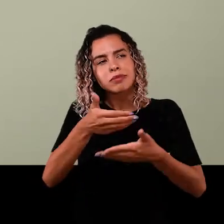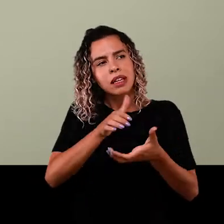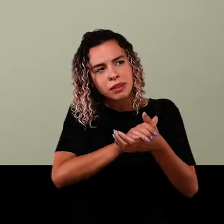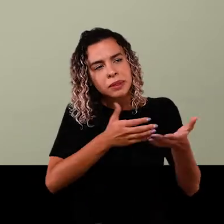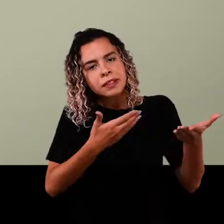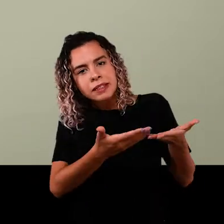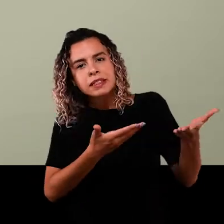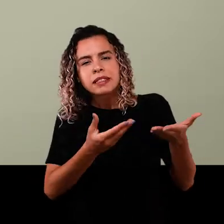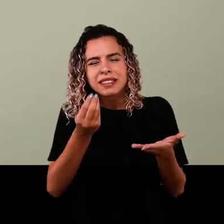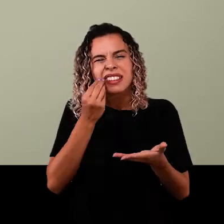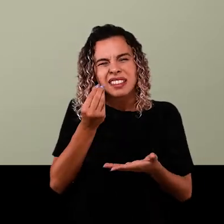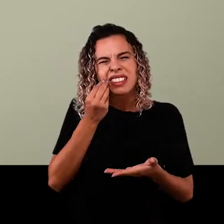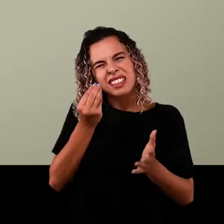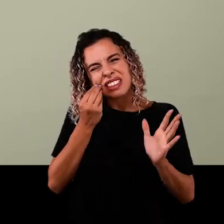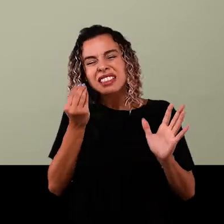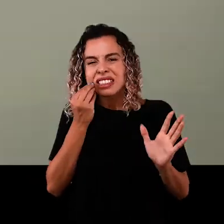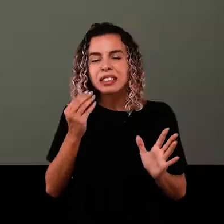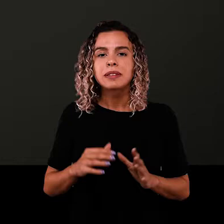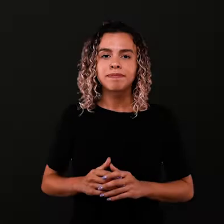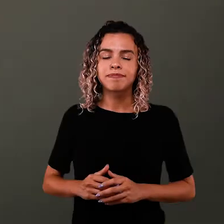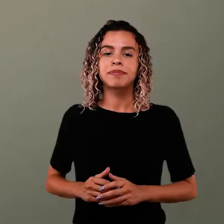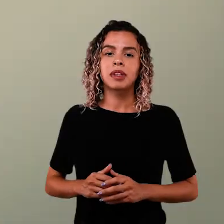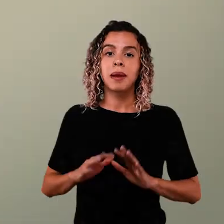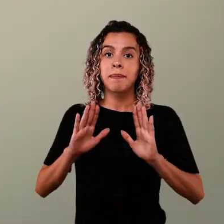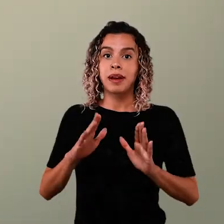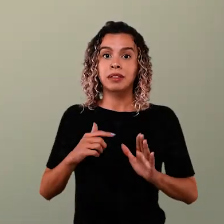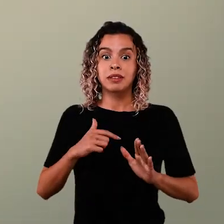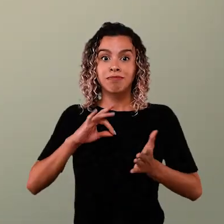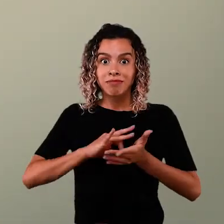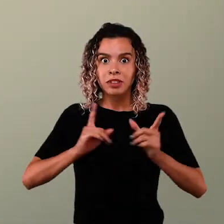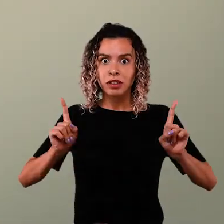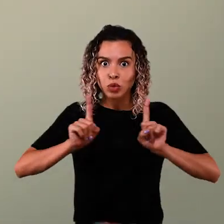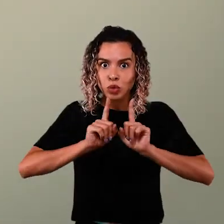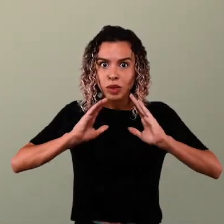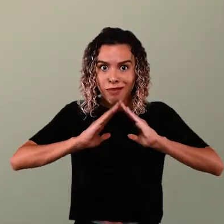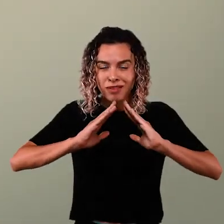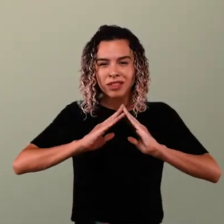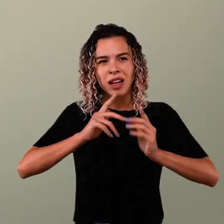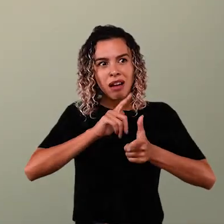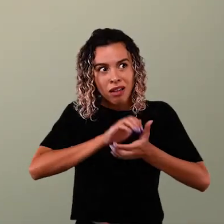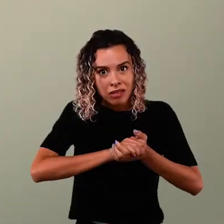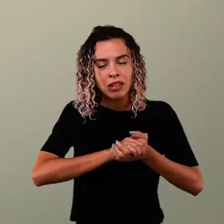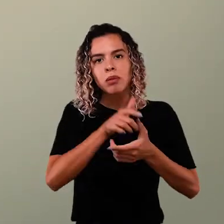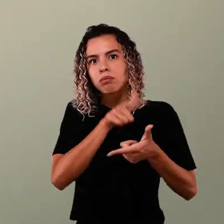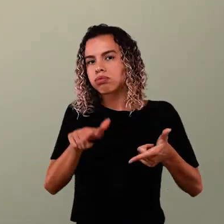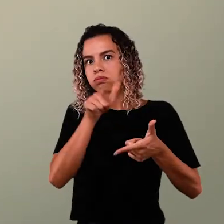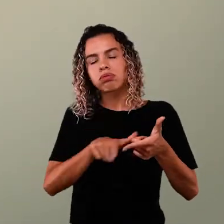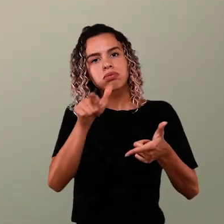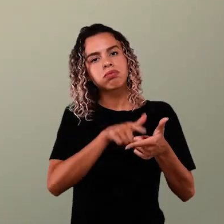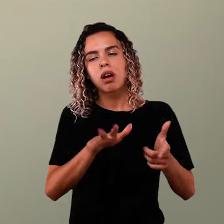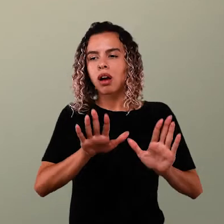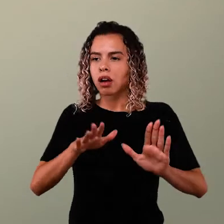tocando ali, mesmo com todas as dificuldades, né? Só que quando eu casei começou a ter todos esses problemas. Eu falei, não, eu vou buscar